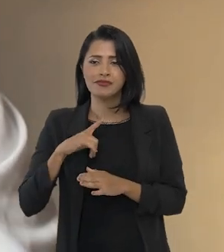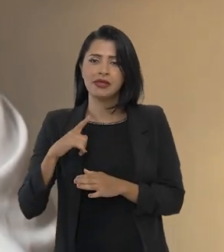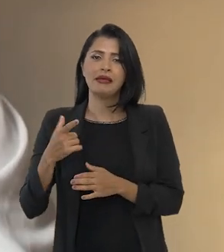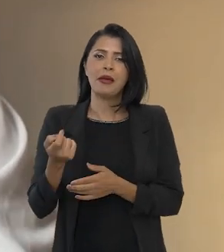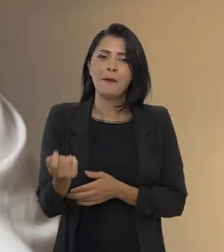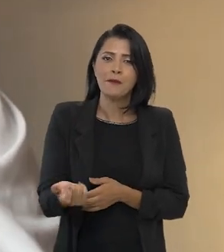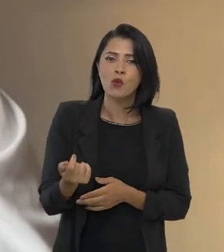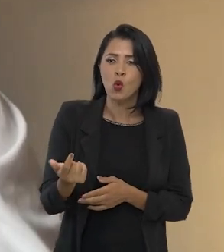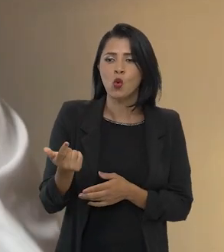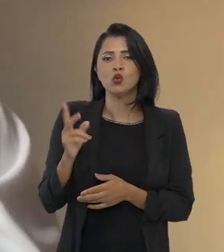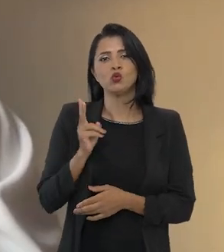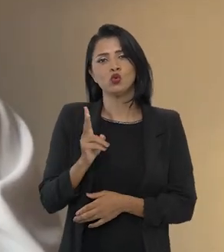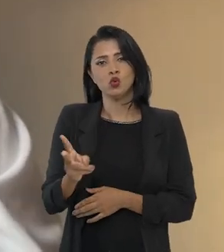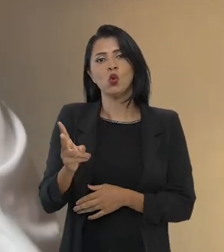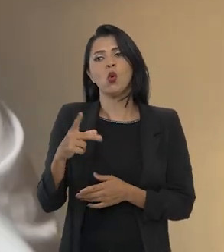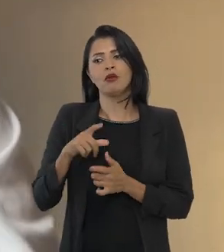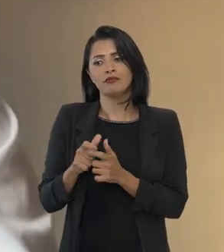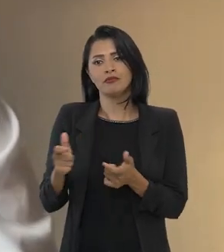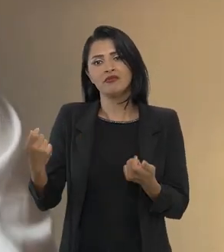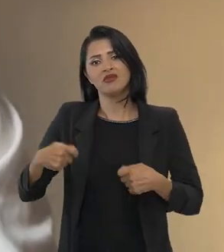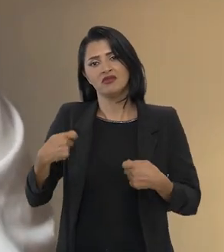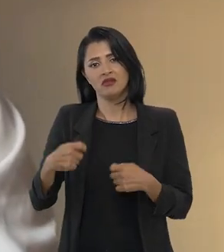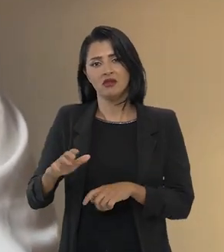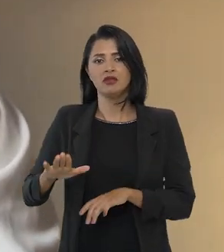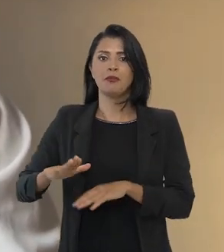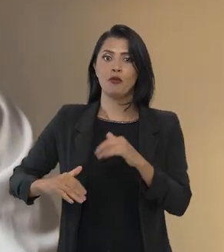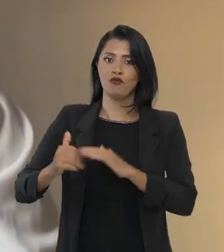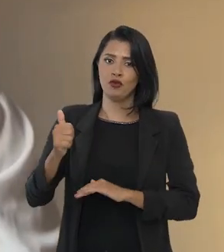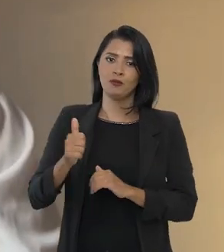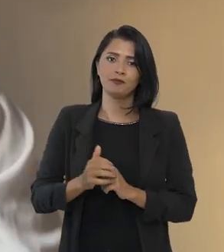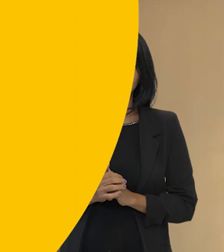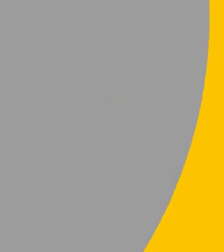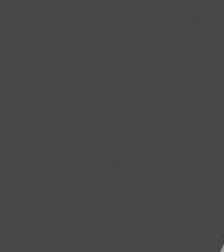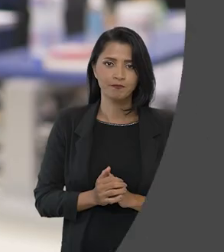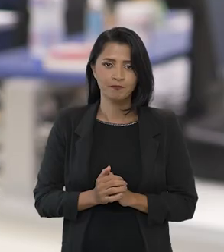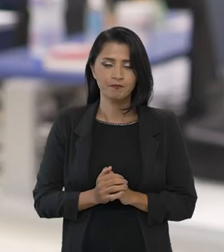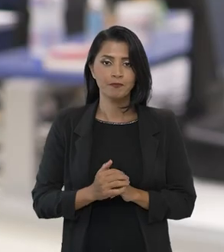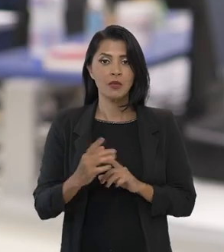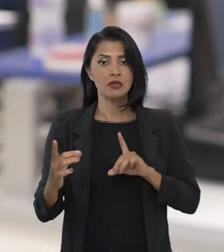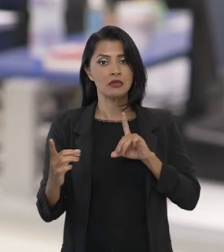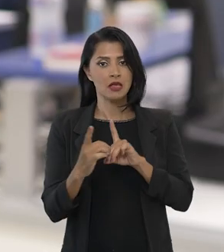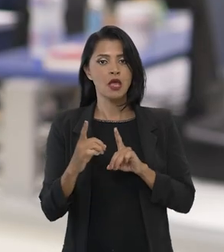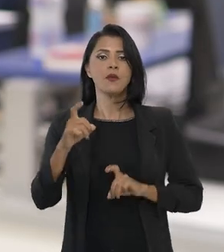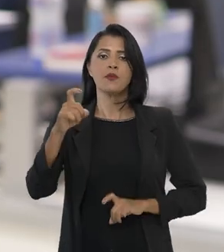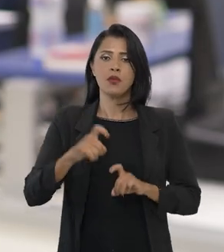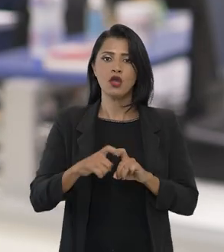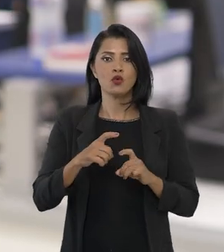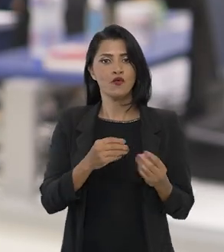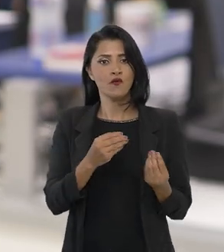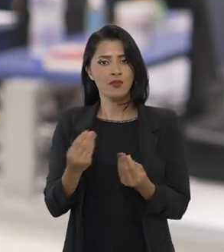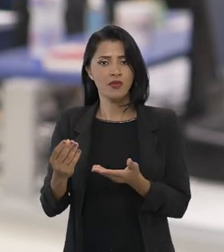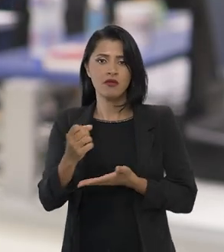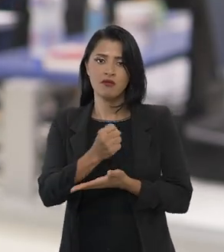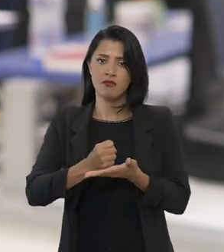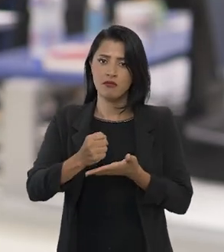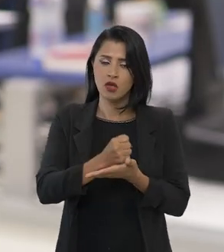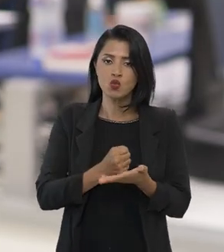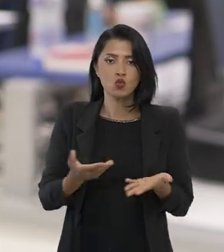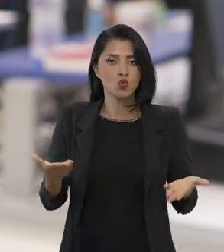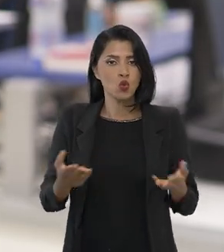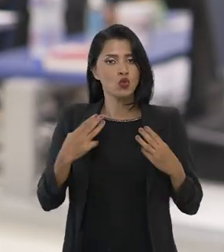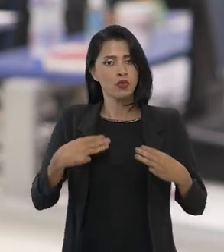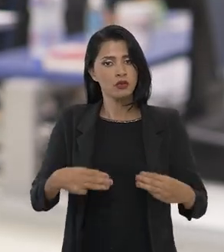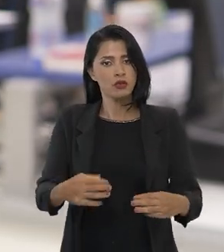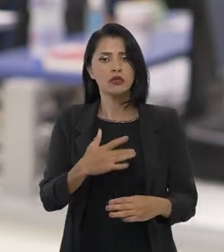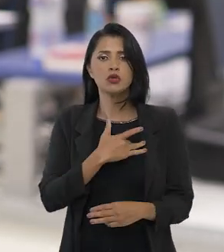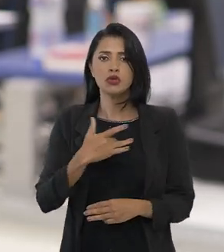periféricas de grandes cidades continuam sendo um problema muito grande de provimento. Atendimento médico e fornecimento de